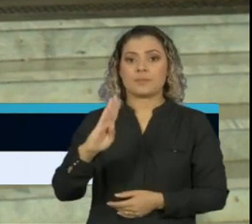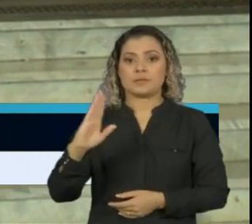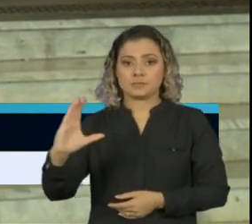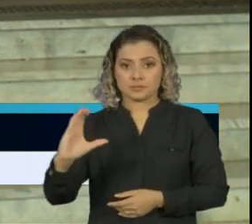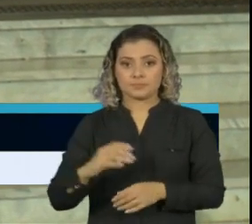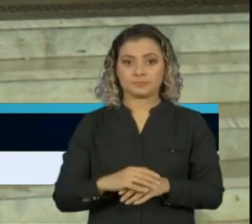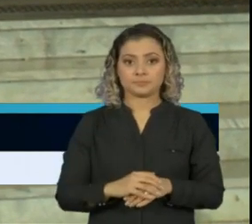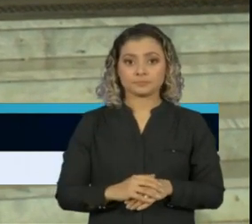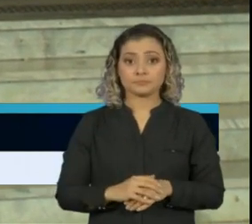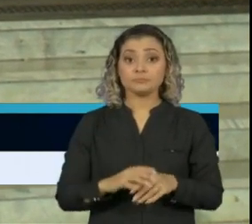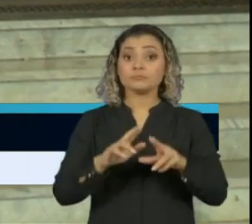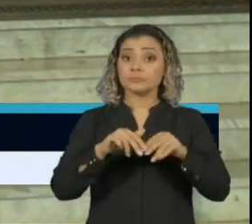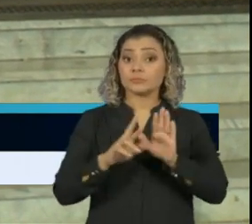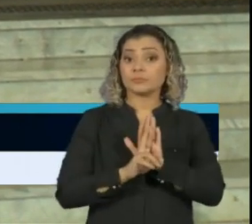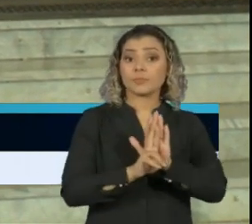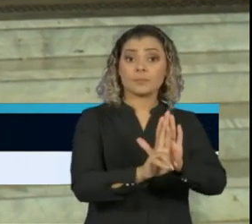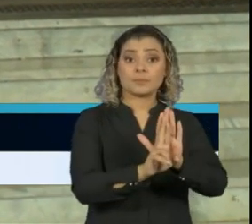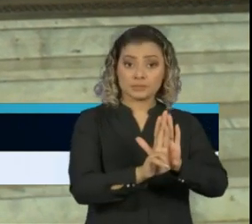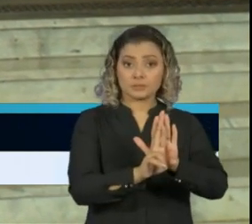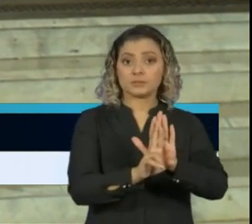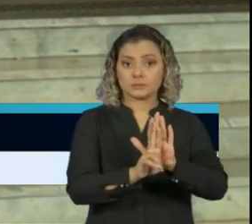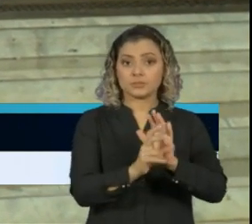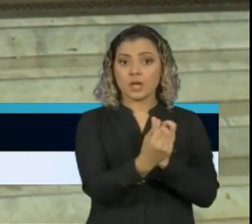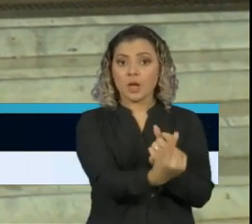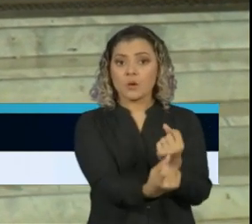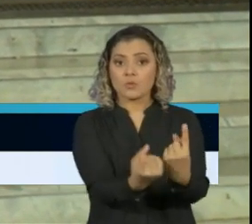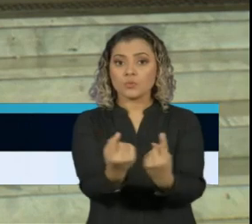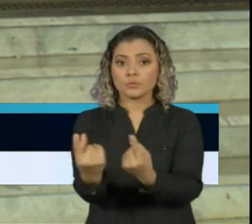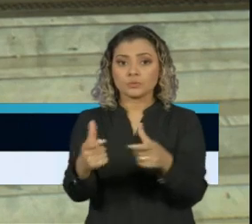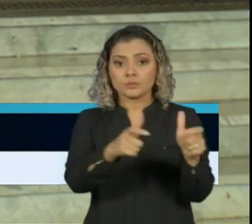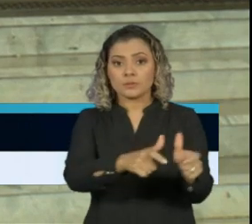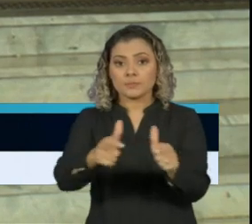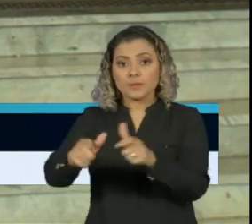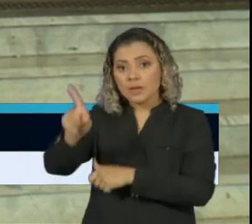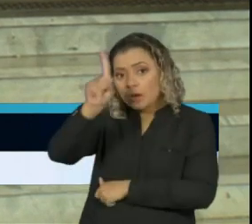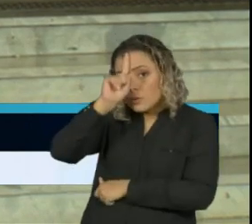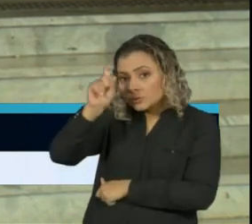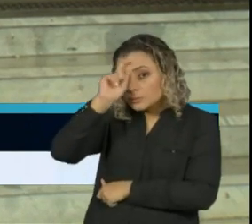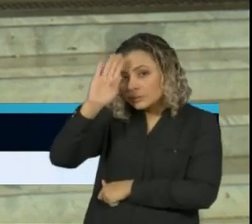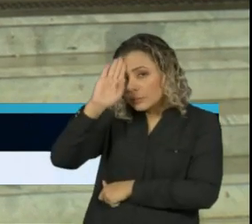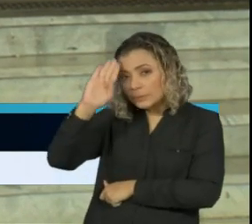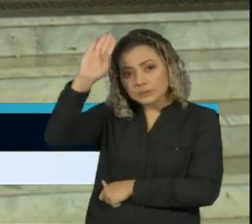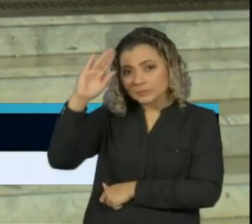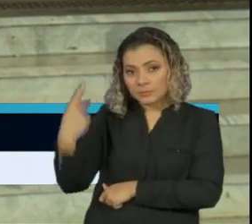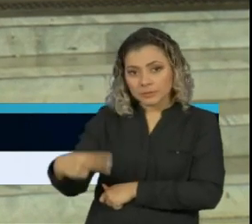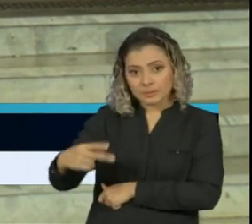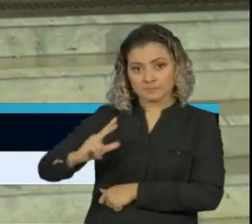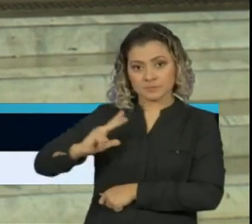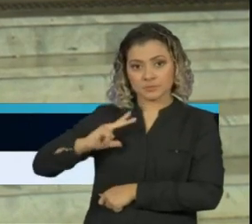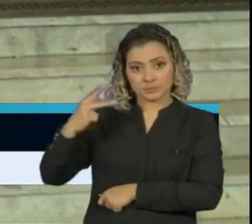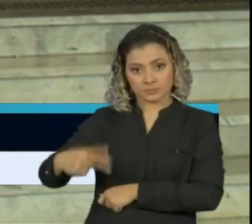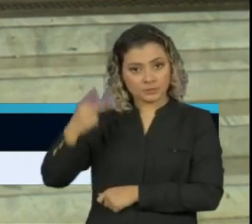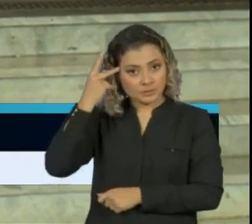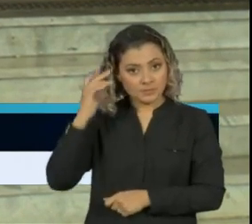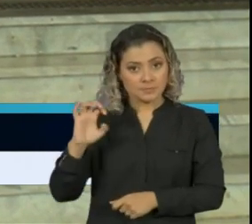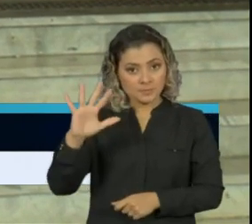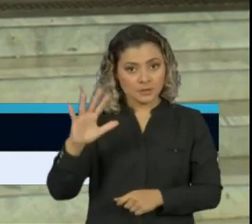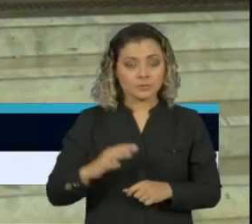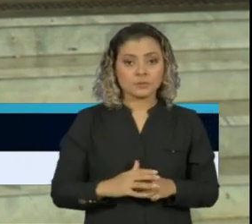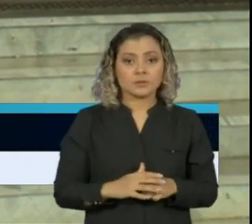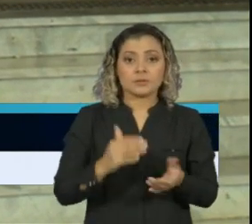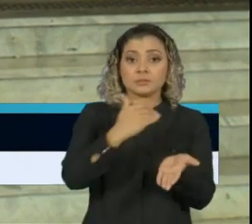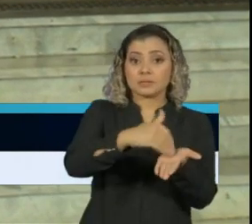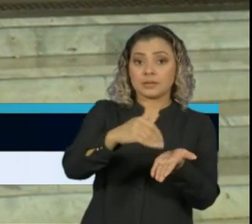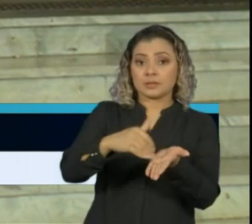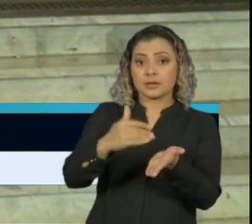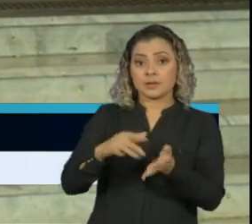Além disso, representantes de alguns dos principais hospitais privados do Estado de São Paulo, a